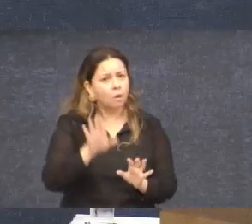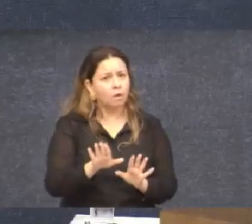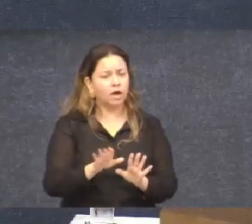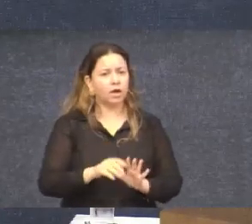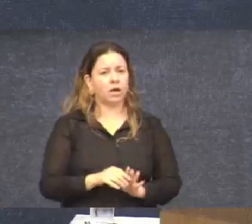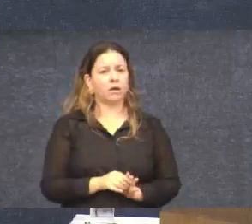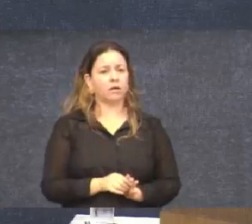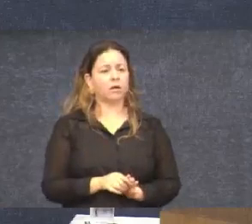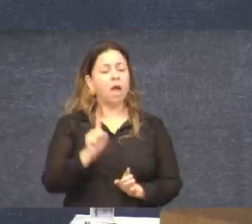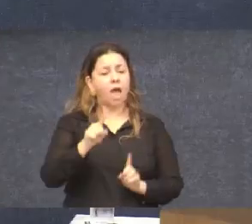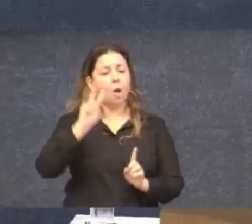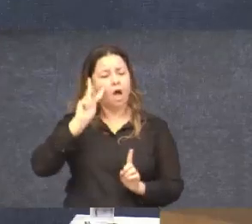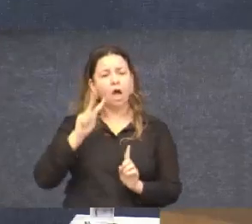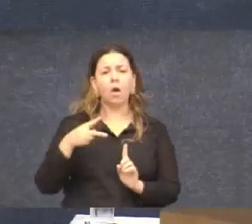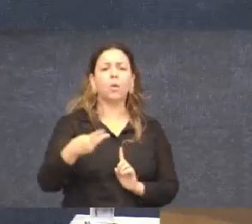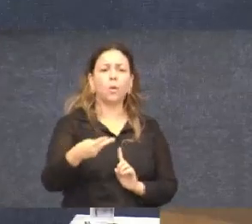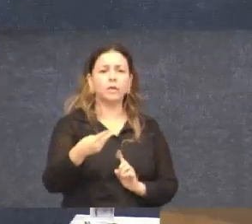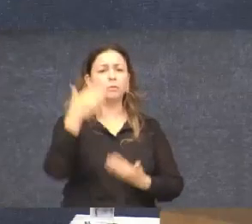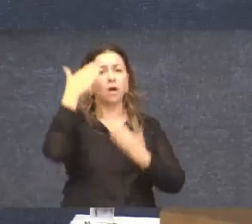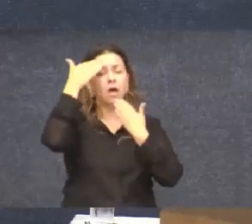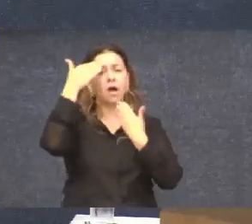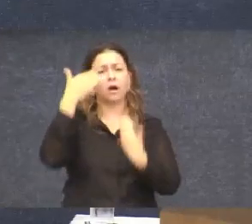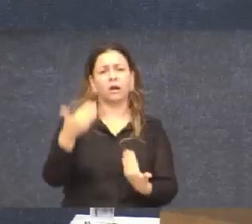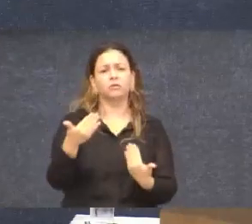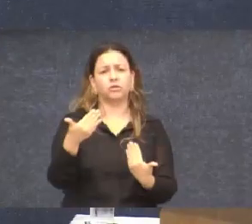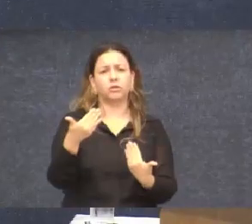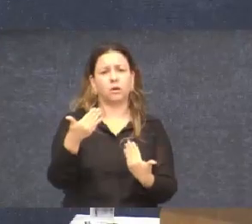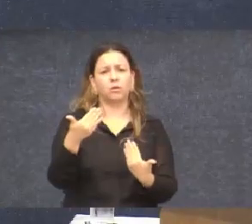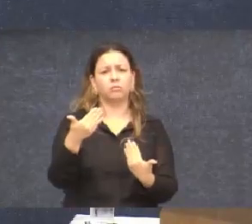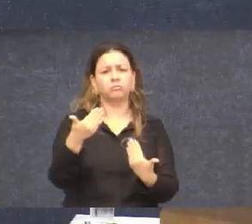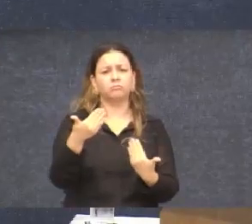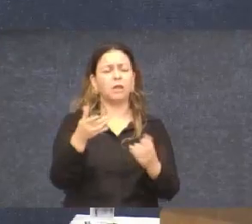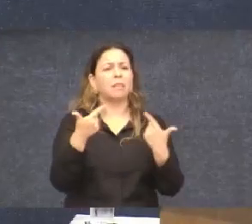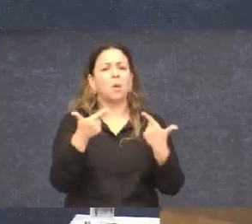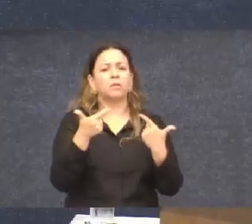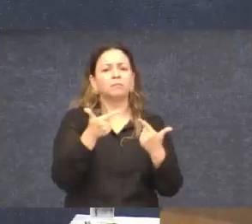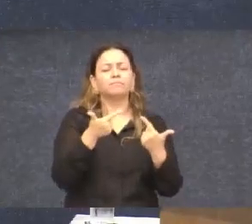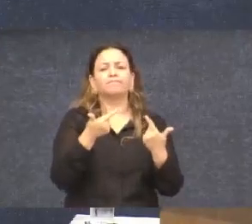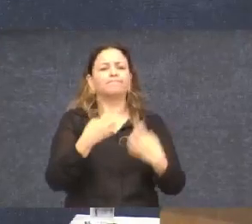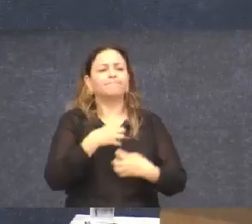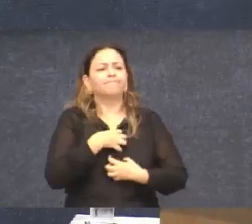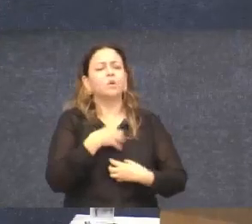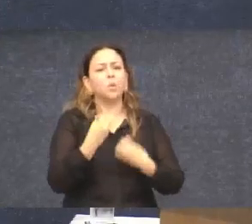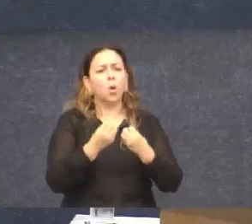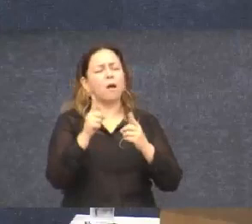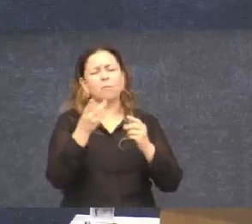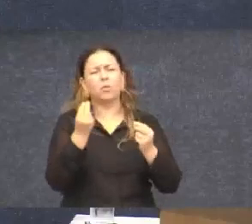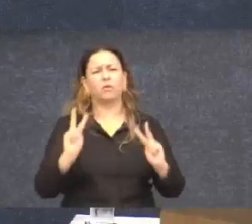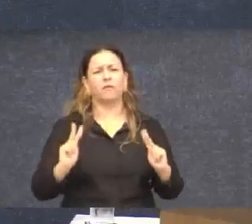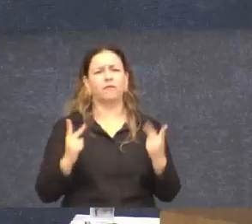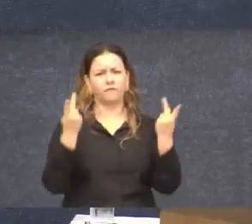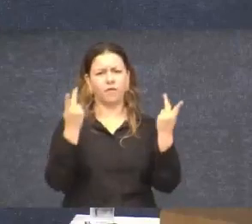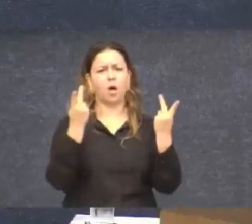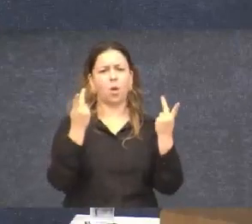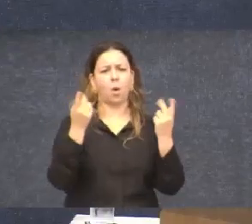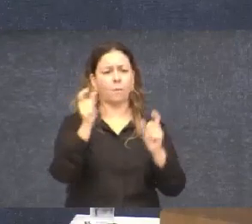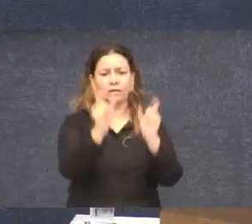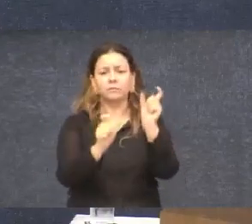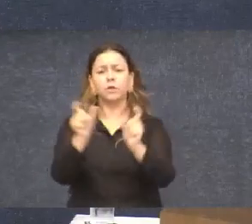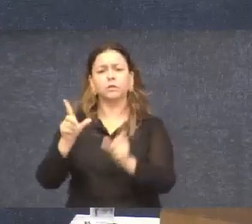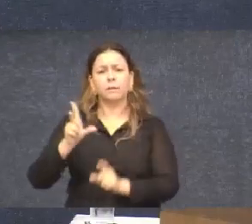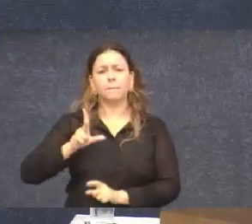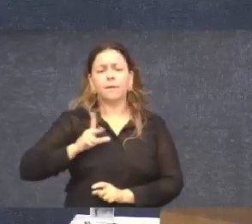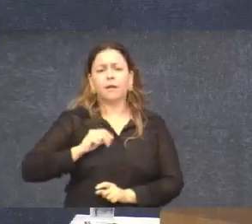muito grande, porque o reconhecimento, a gratidão, isso não se dimensiona para isso, vale muito, porque as pessoas